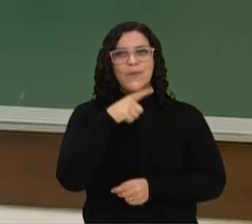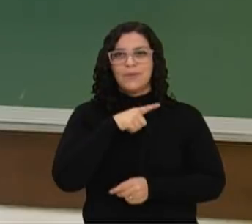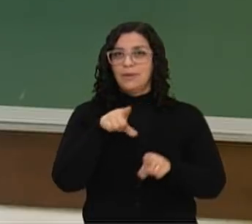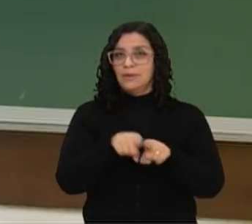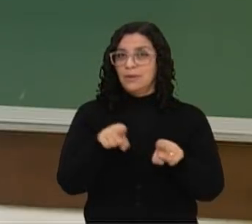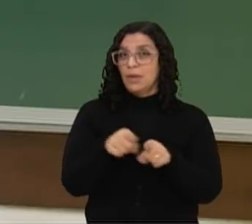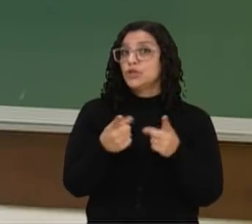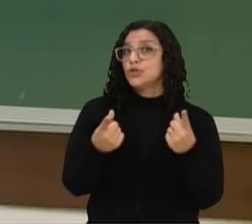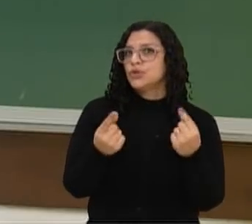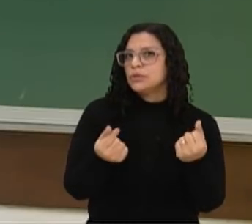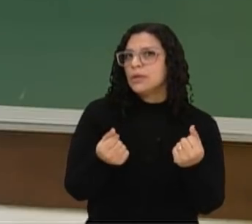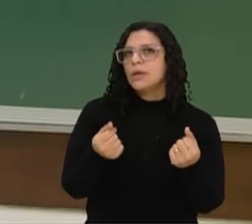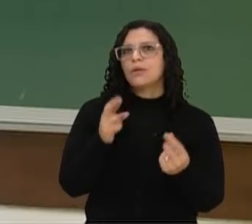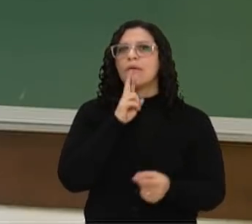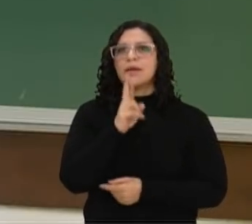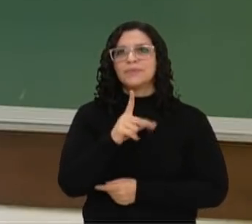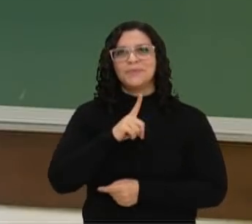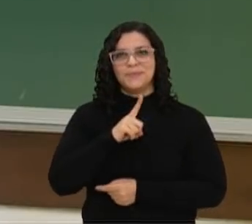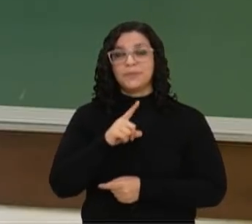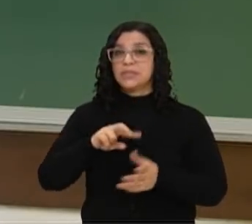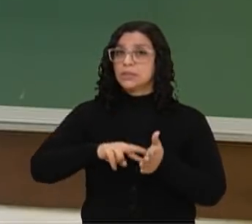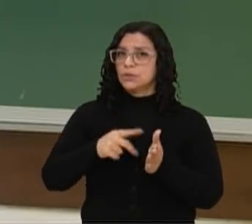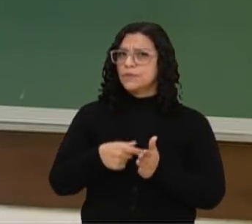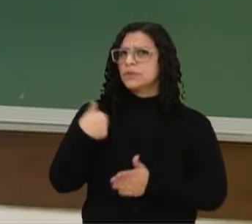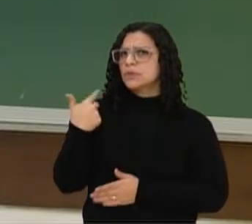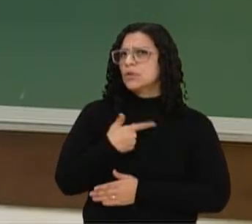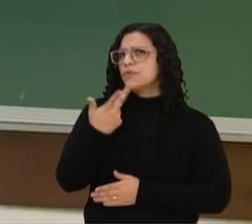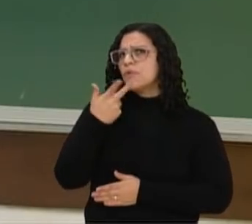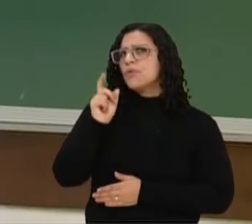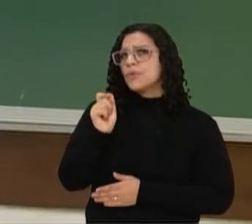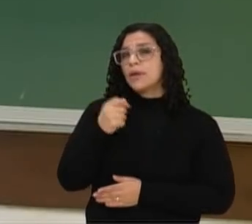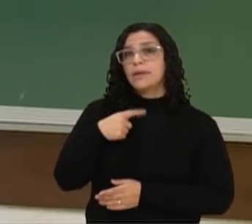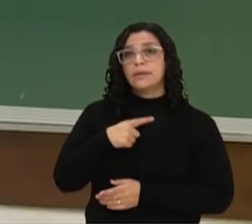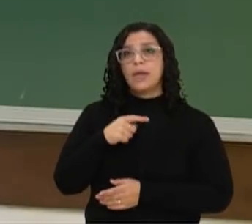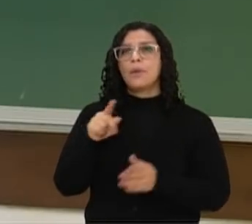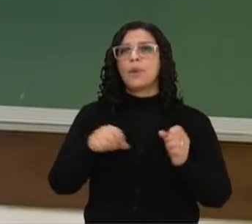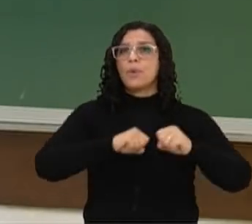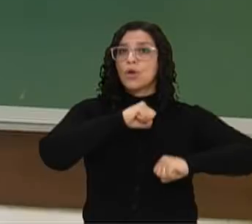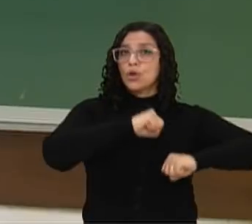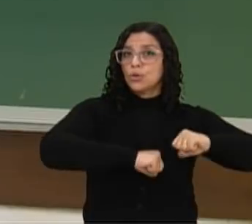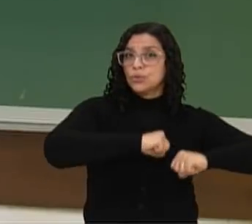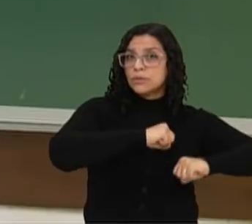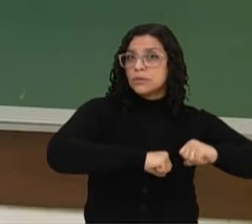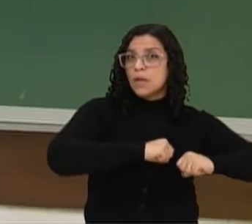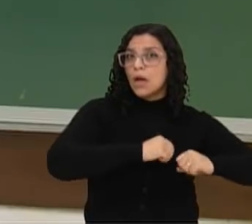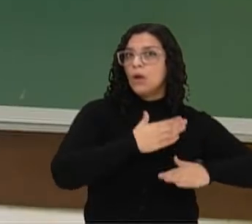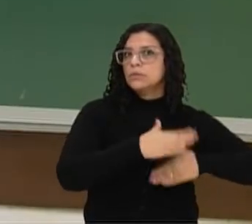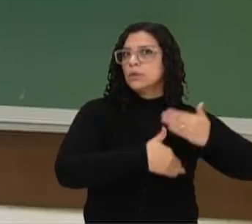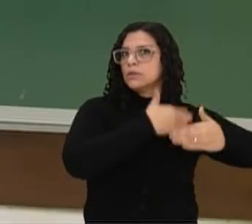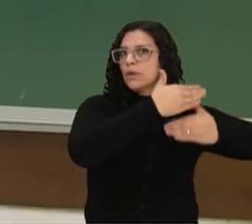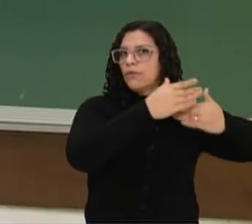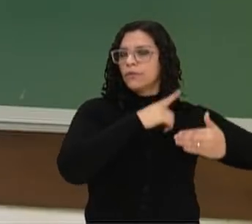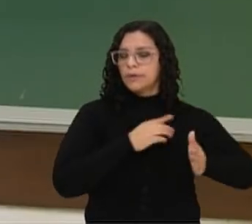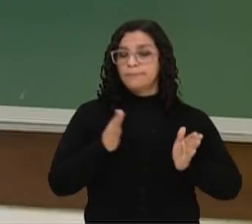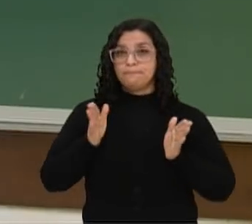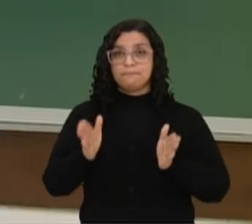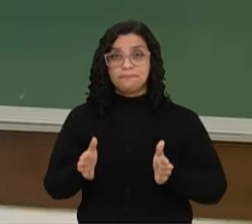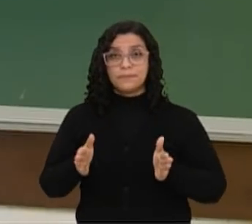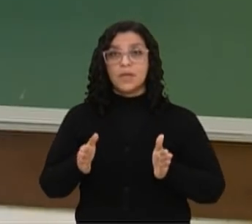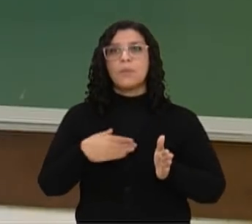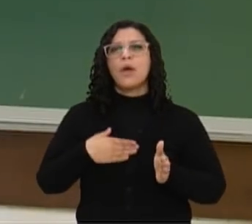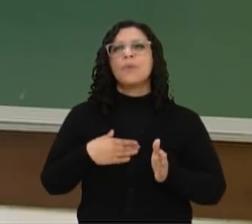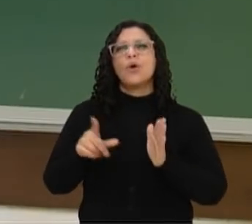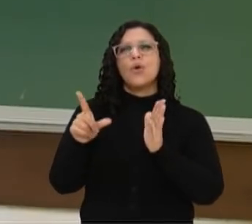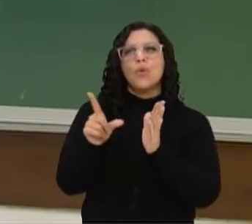como resultado, certo? Podemos encontrar parques industriais ali bem desenvolvidos, setor de